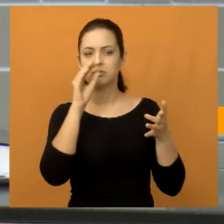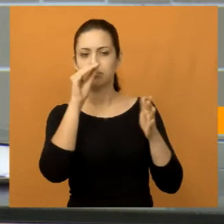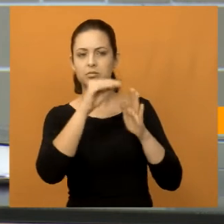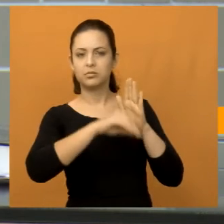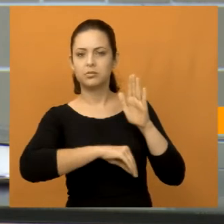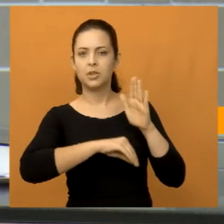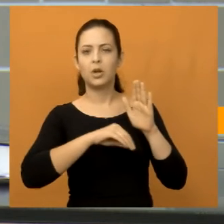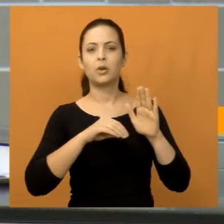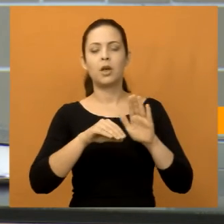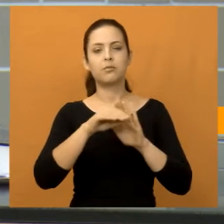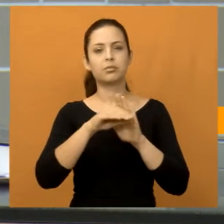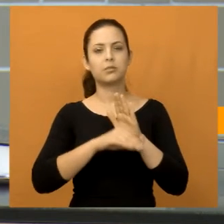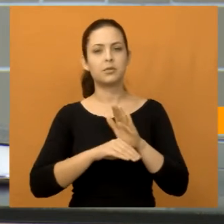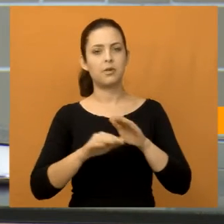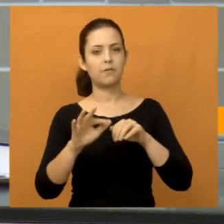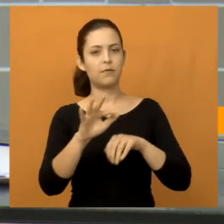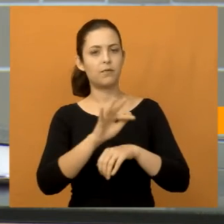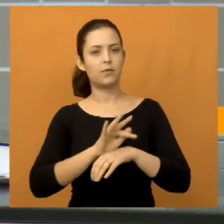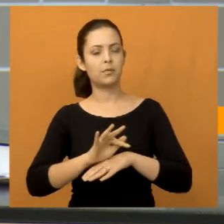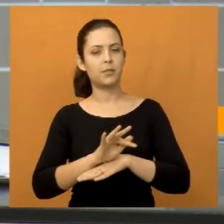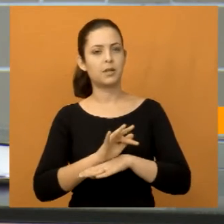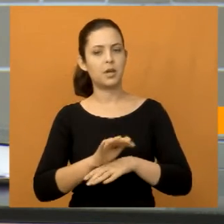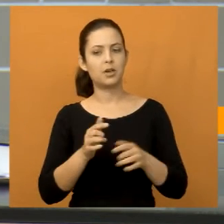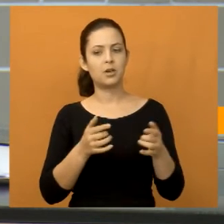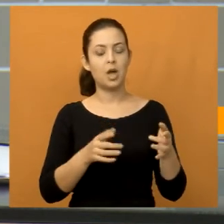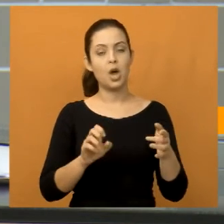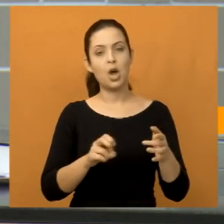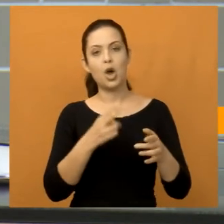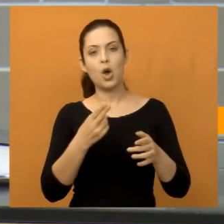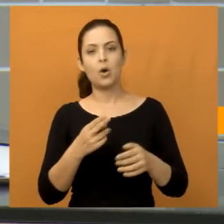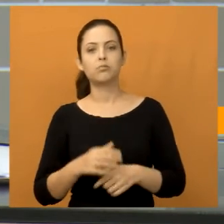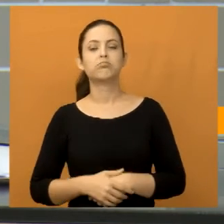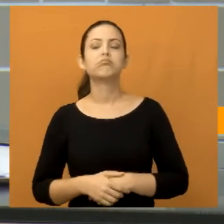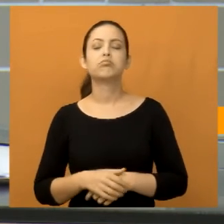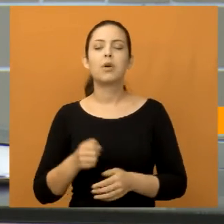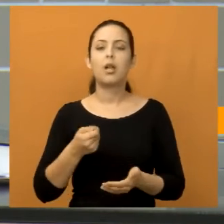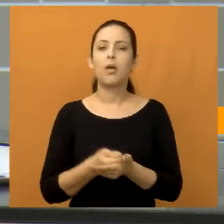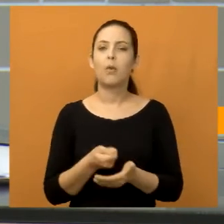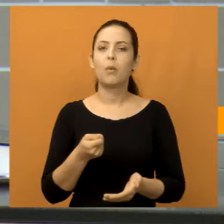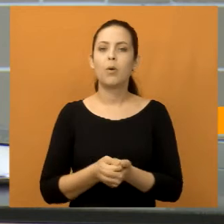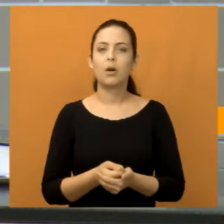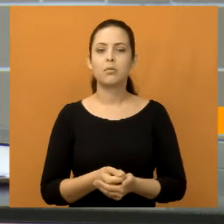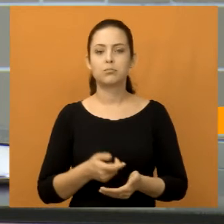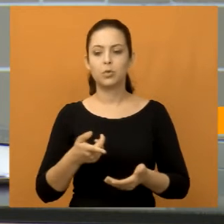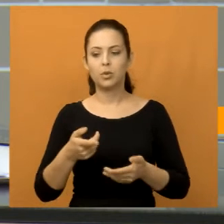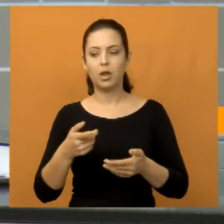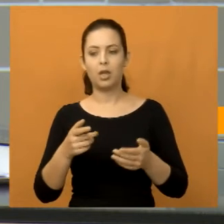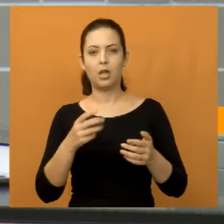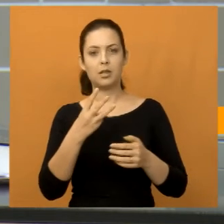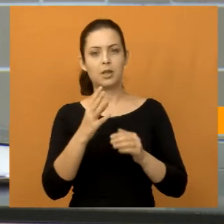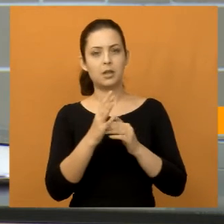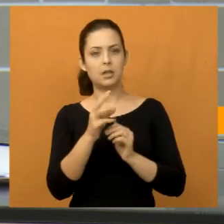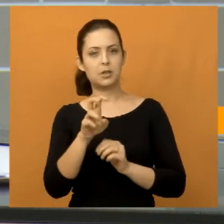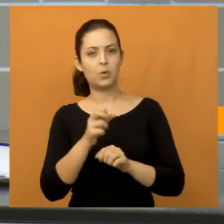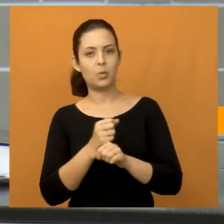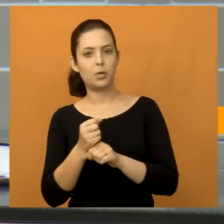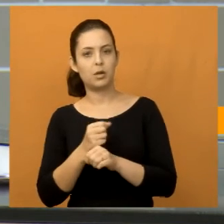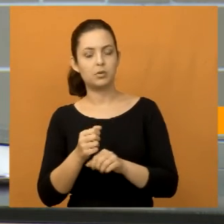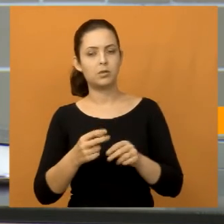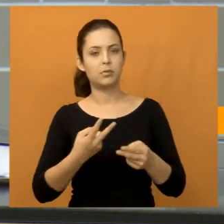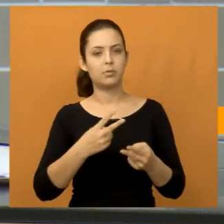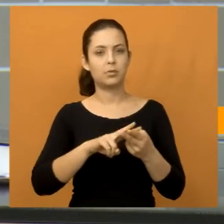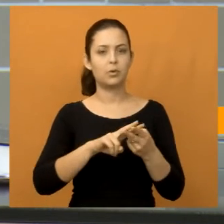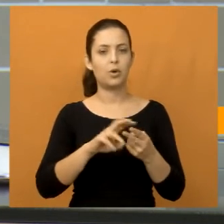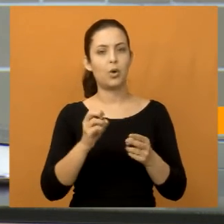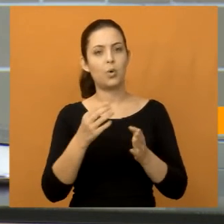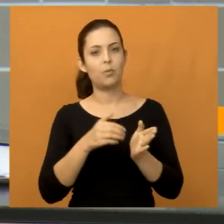formalidades pertinentes à dispensa ou à inexigibilidade, a pena detenção de 3 a 5 anos e multa.